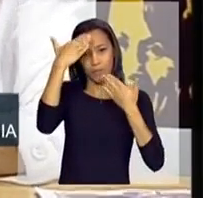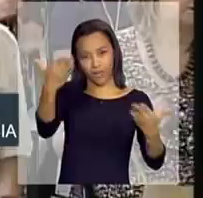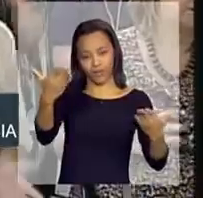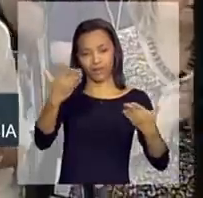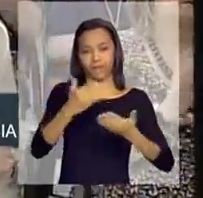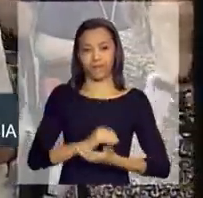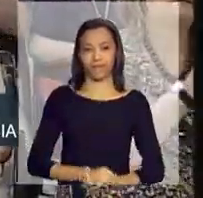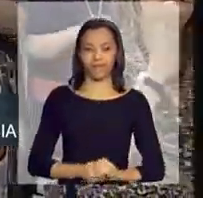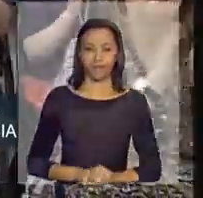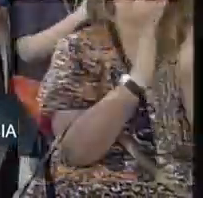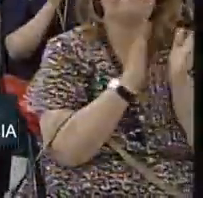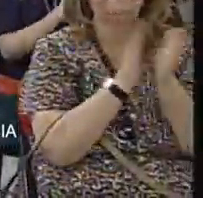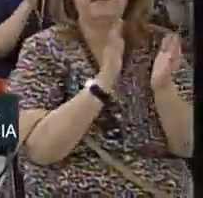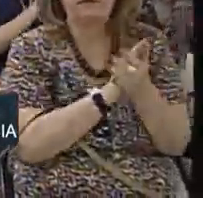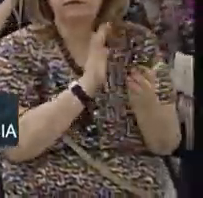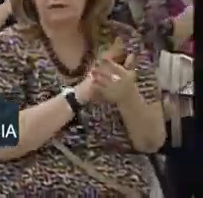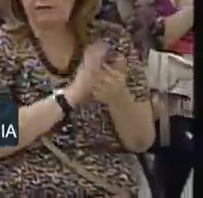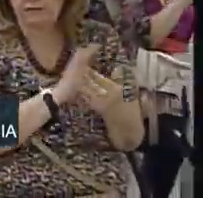obrigada.